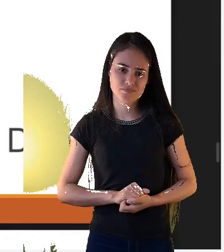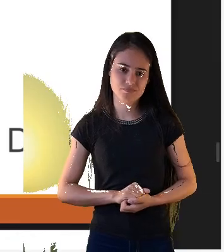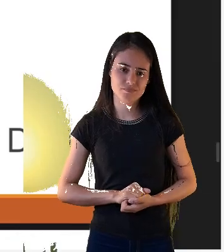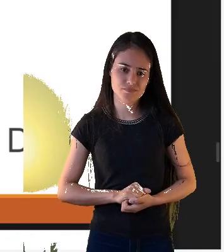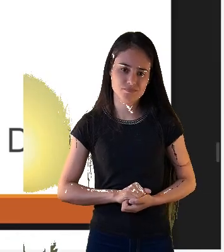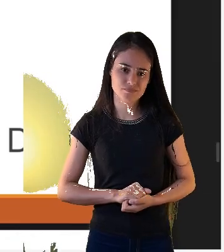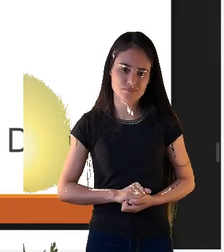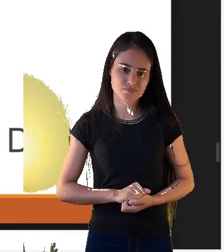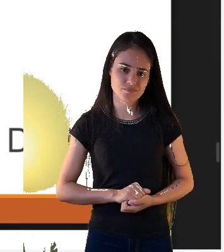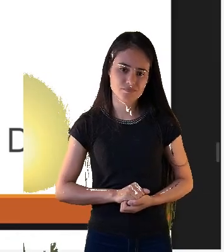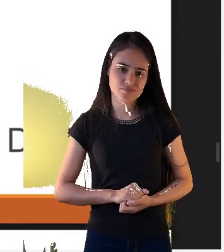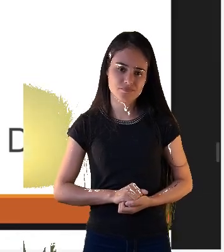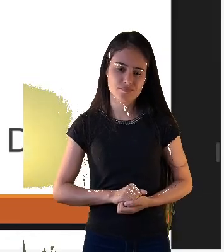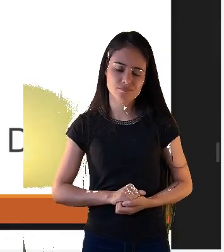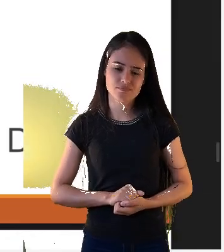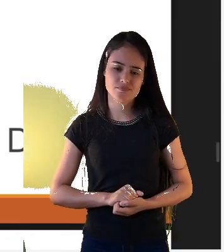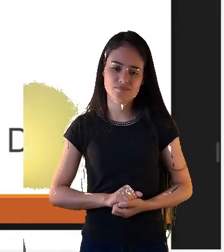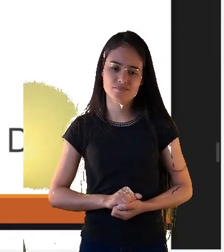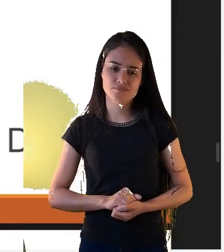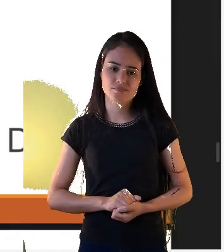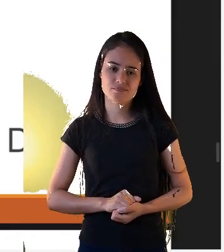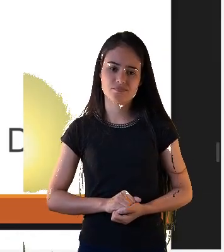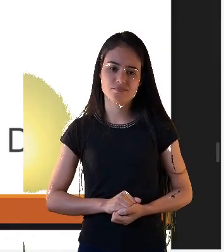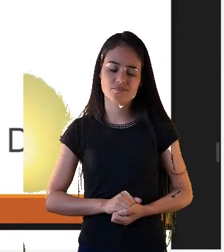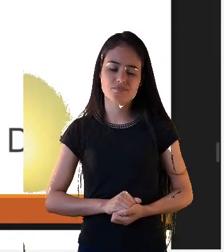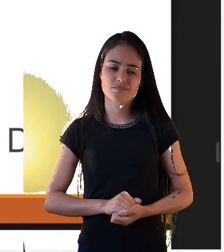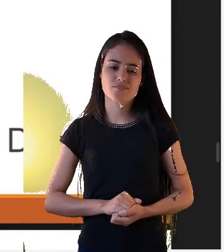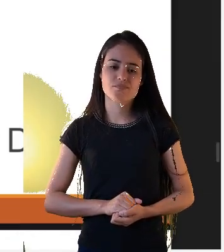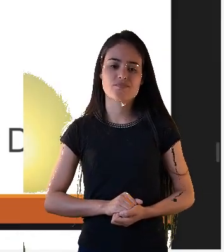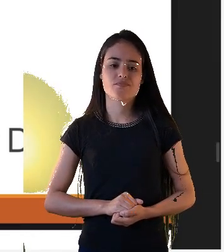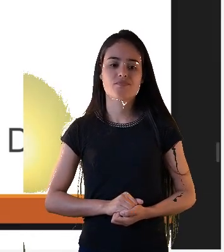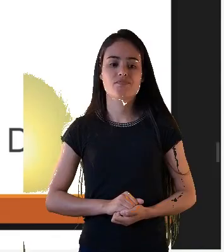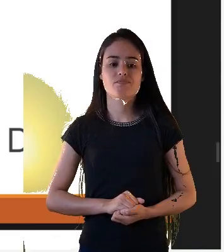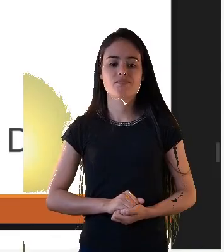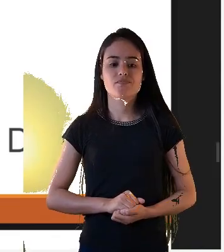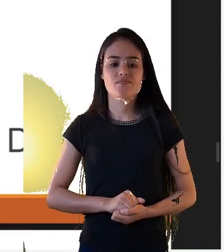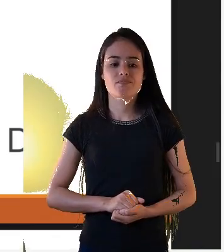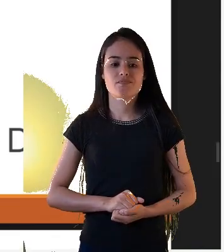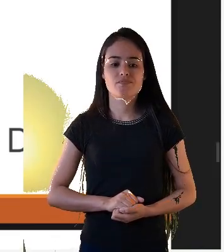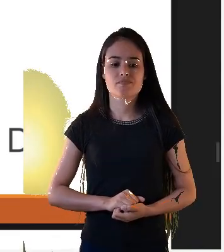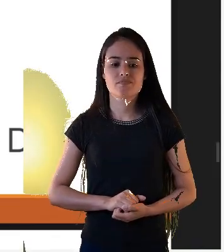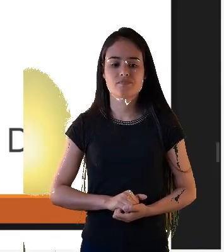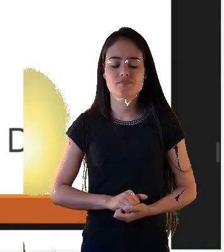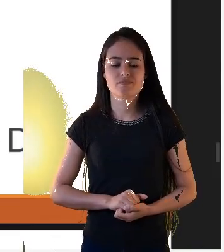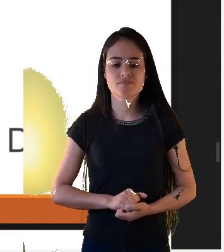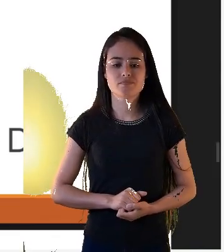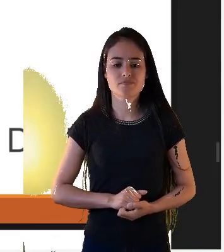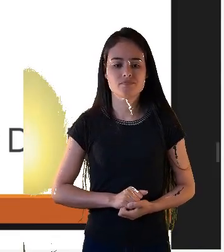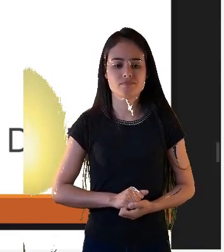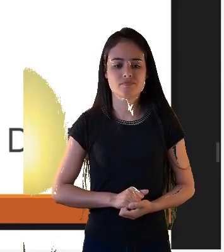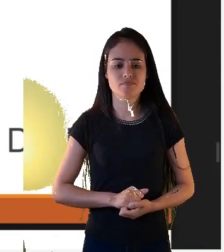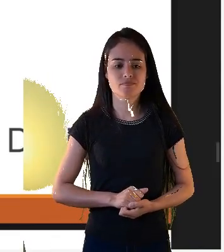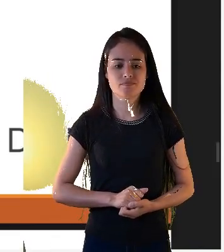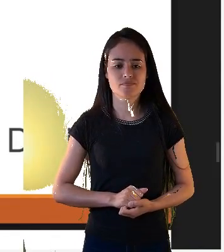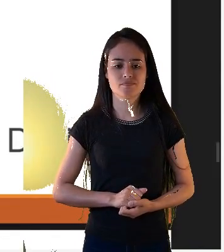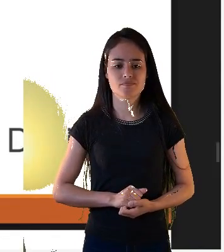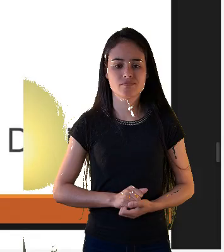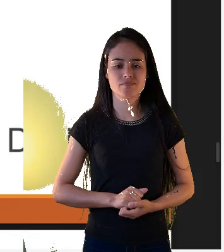negra assassinada nesse país, a gente não vai ter democracia de fato,